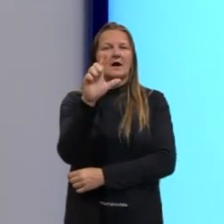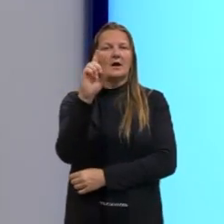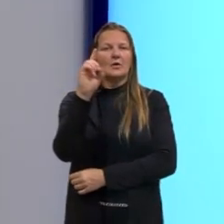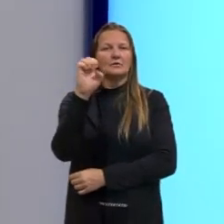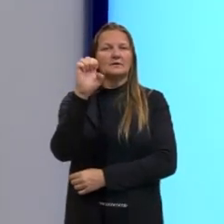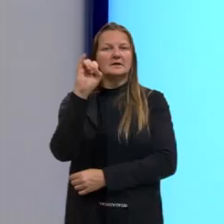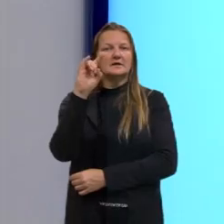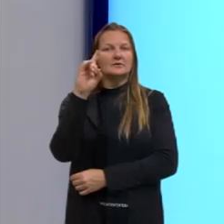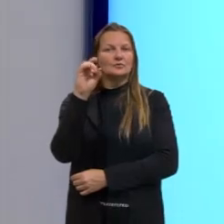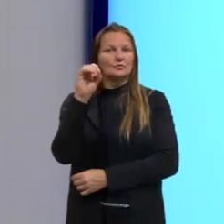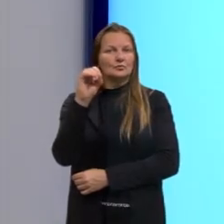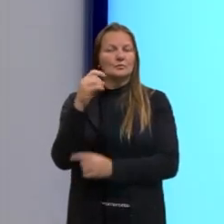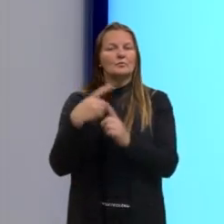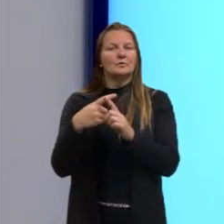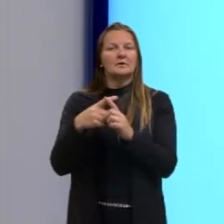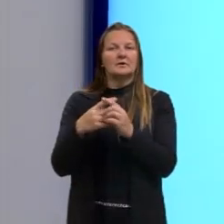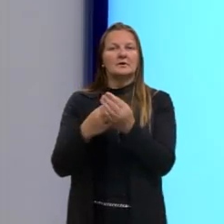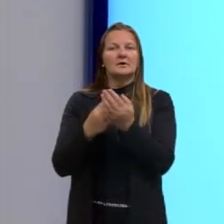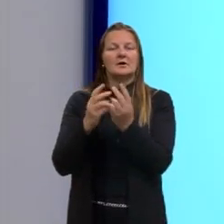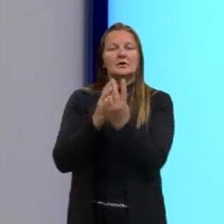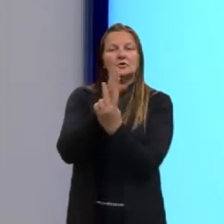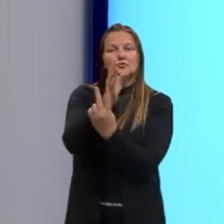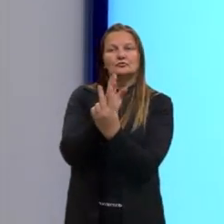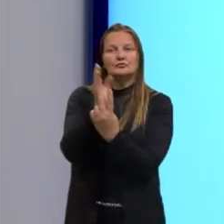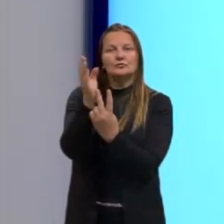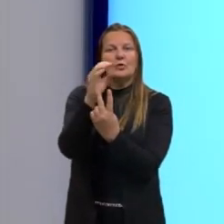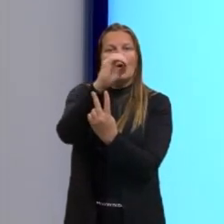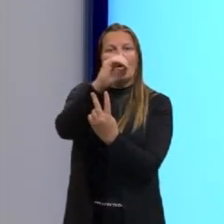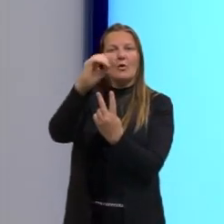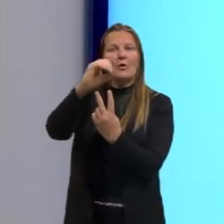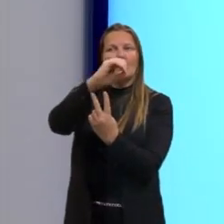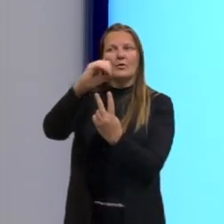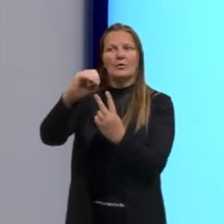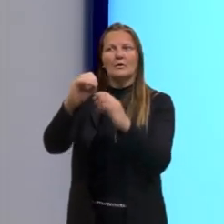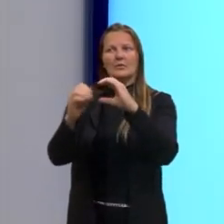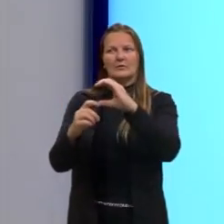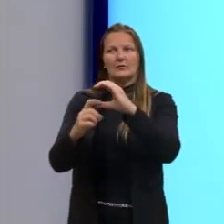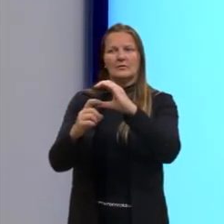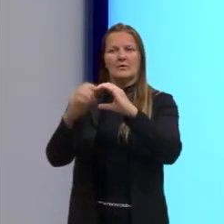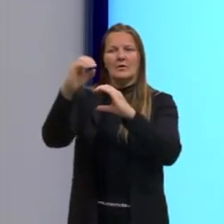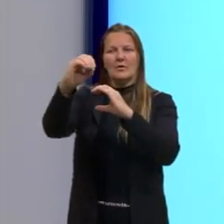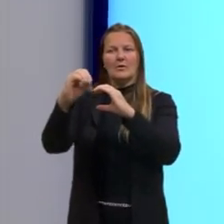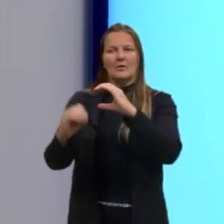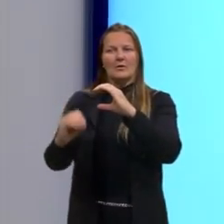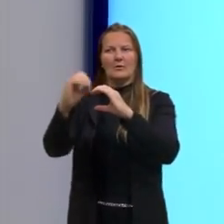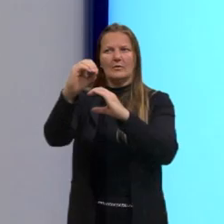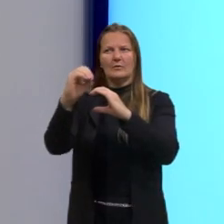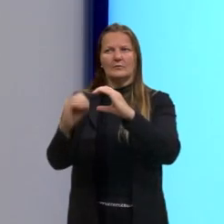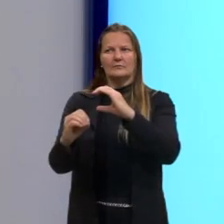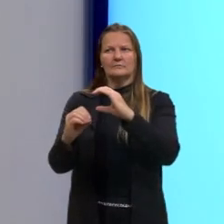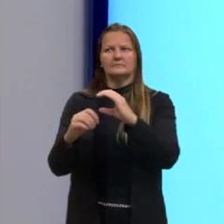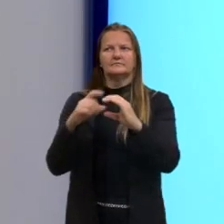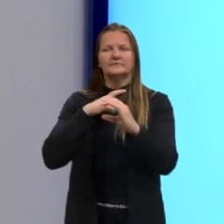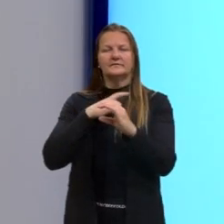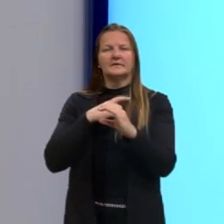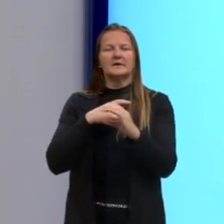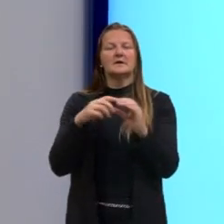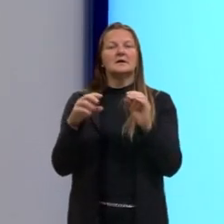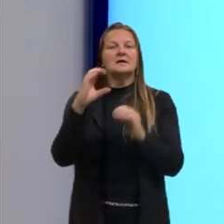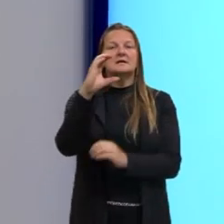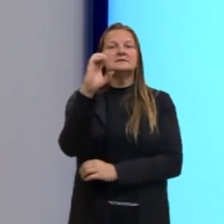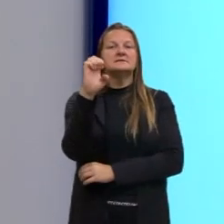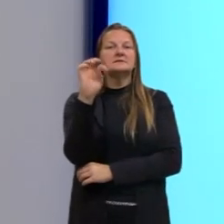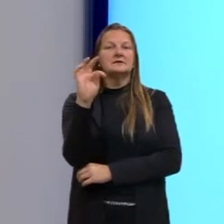é um aldeído porque eu tenho uma dupla o na extremidade da minha Cadeia Eu vou ter a formação de uma